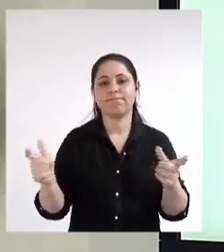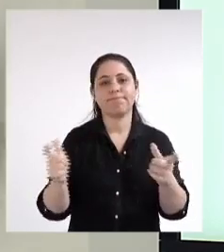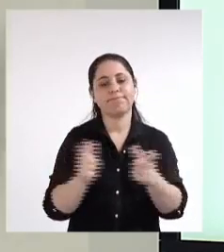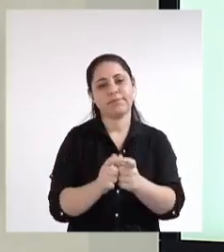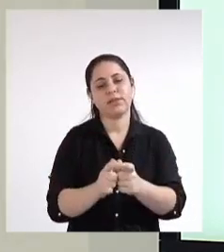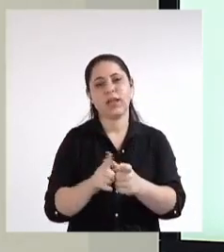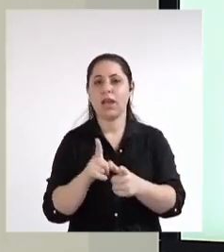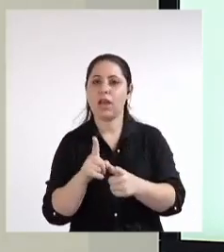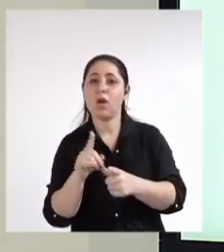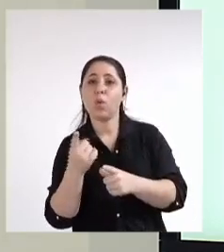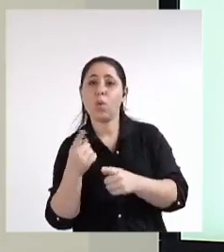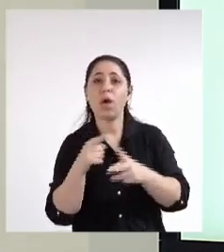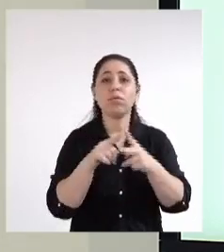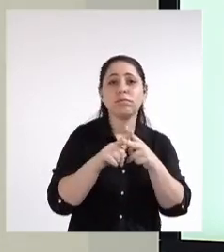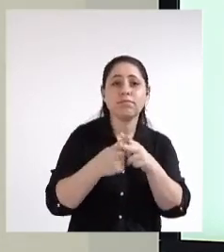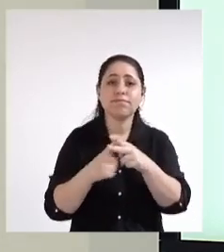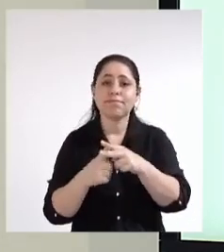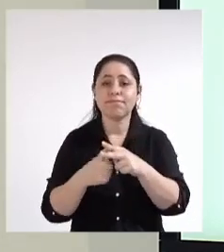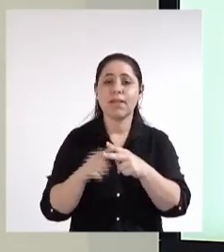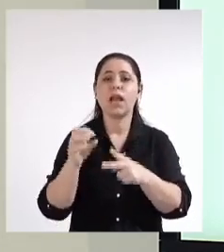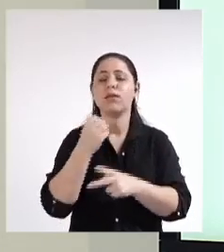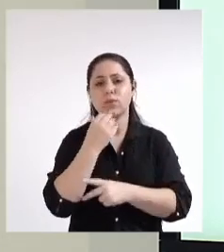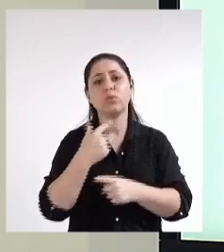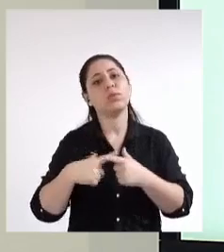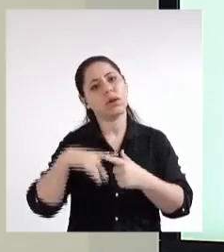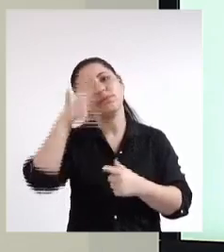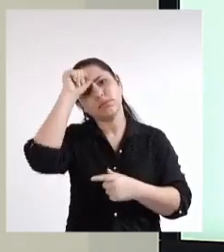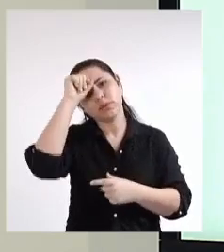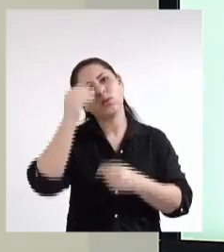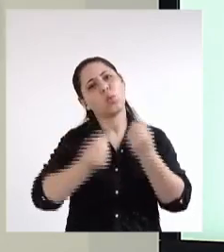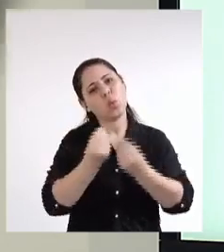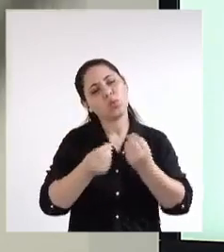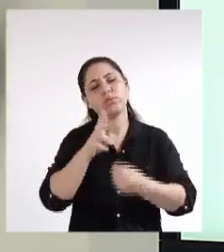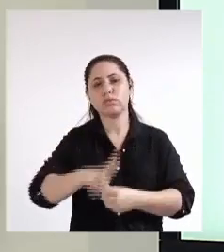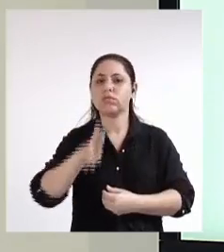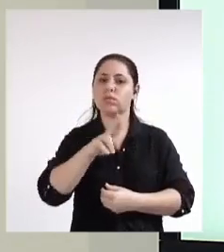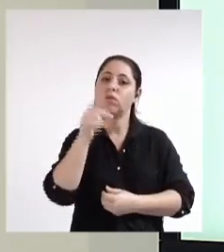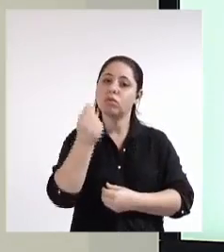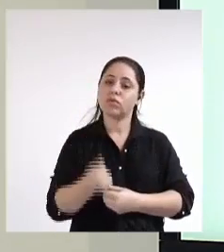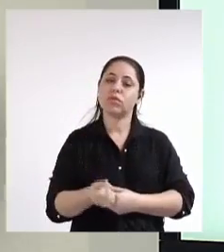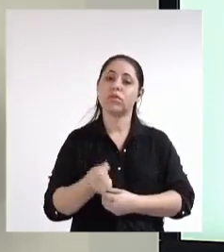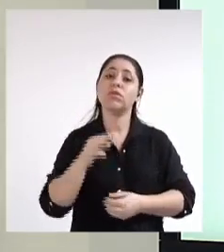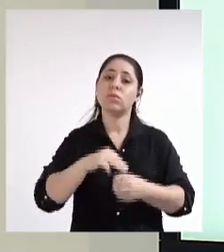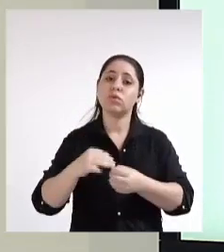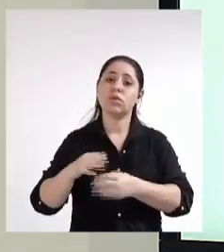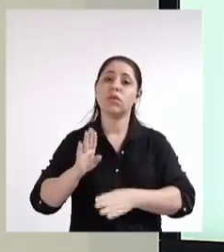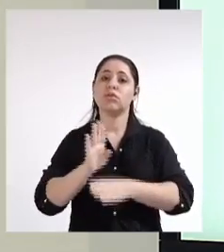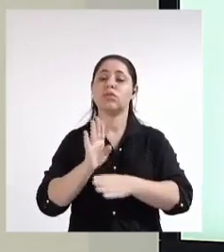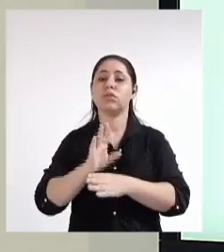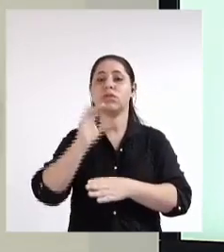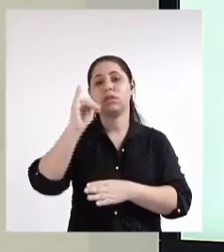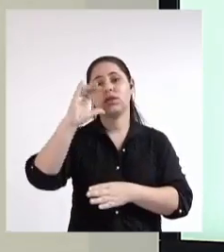é uma outra manutenção ziele isso é bom que a gente aprendeu né é óbvio que os municípios ajuda por dívidas e ms ecológico também é